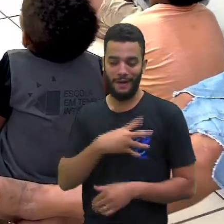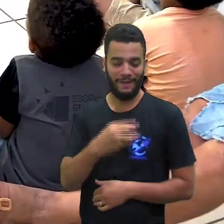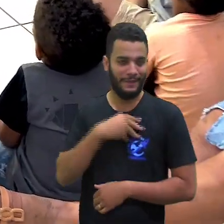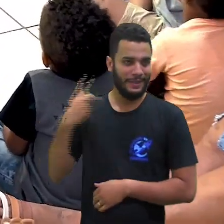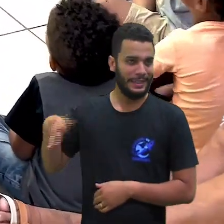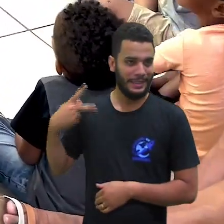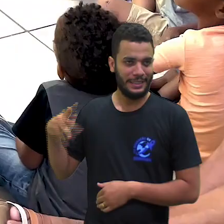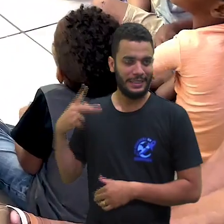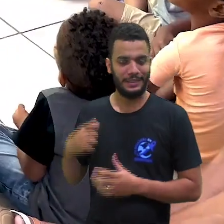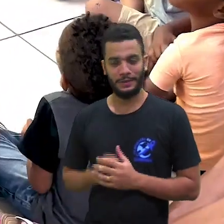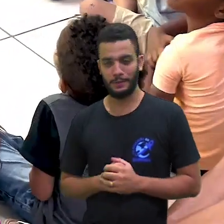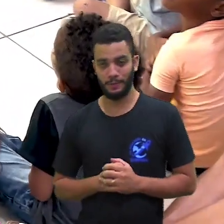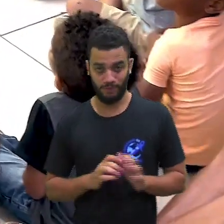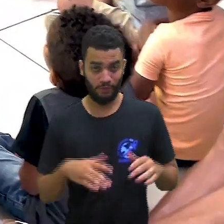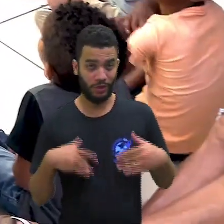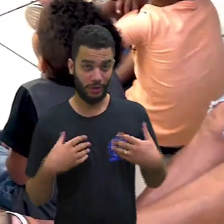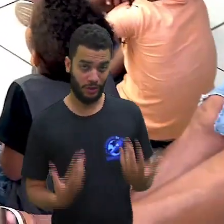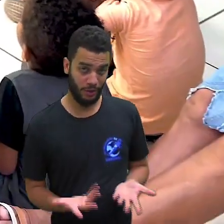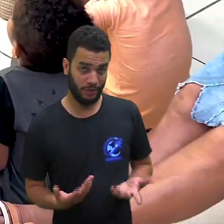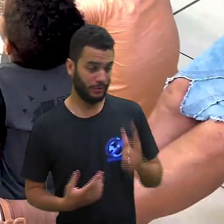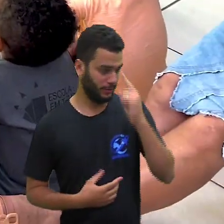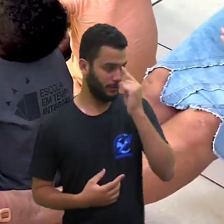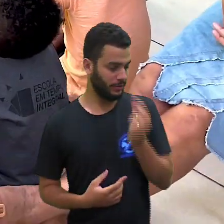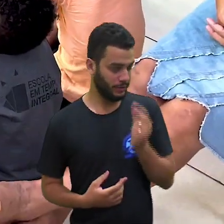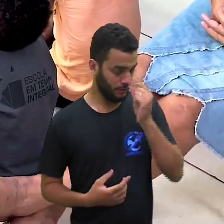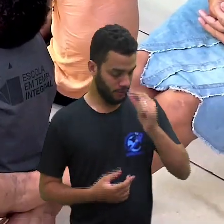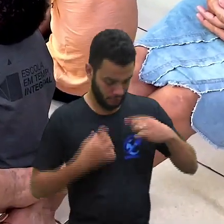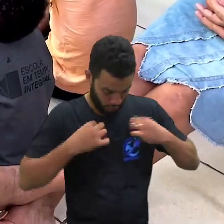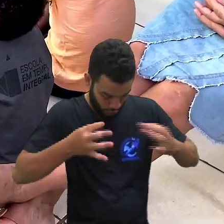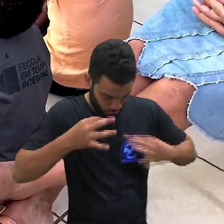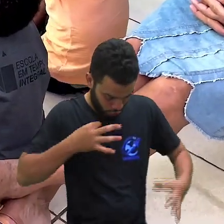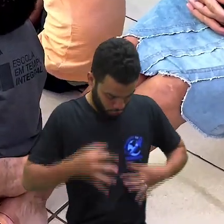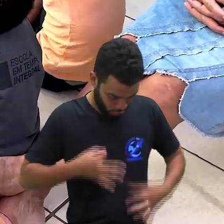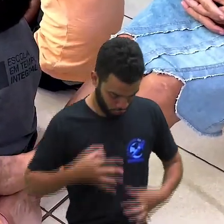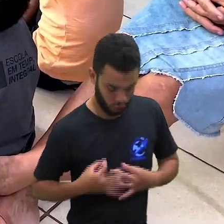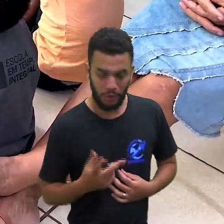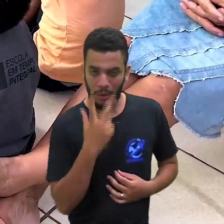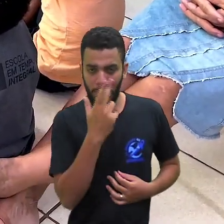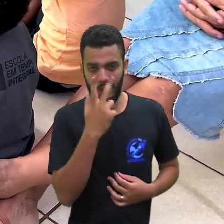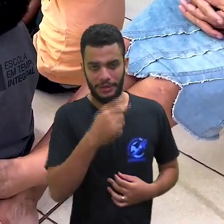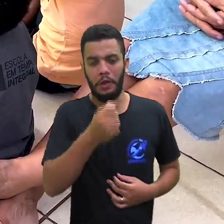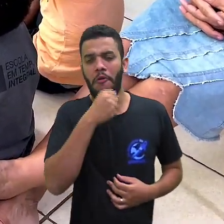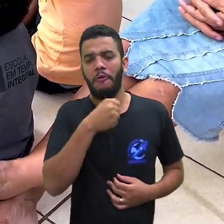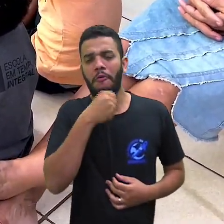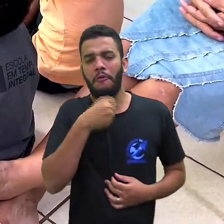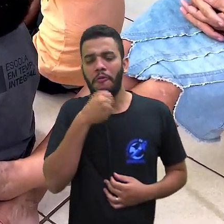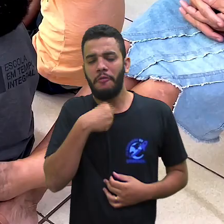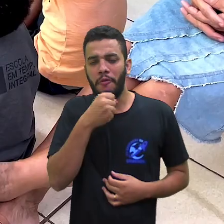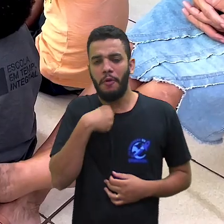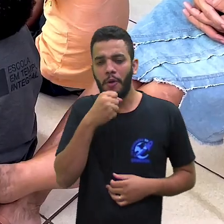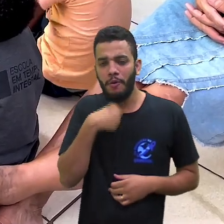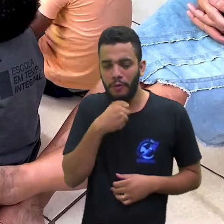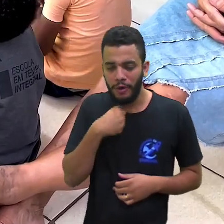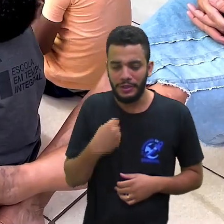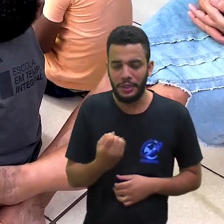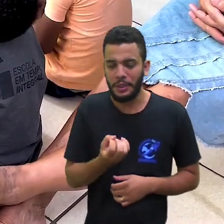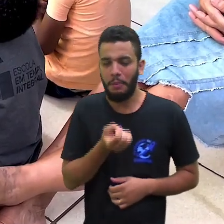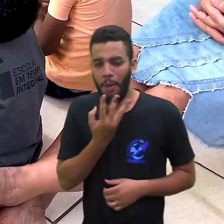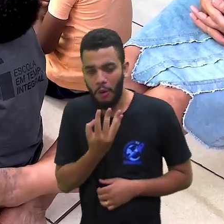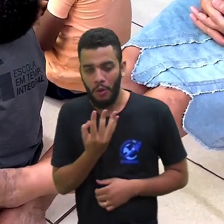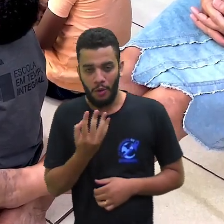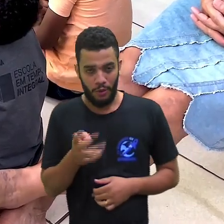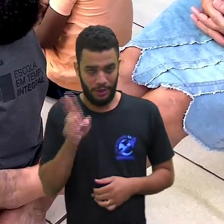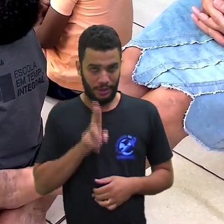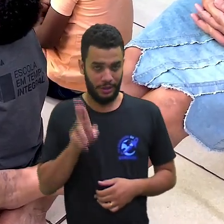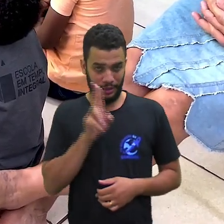Ela se fantasiou de vovozinha e conseguiu entrar na casa e pegar a menininha.